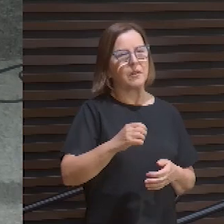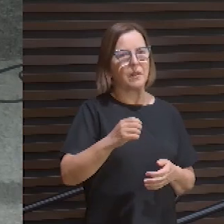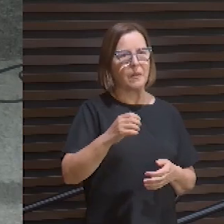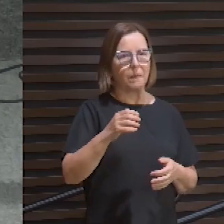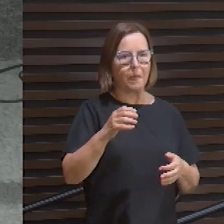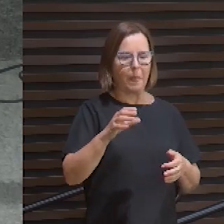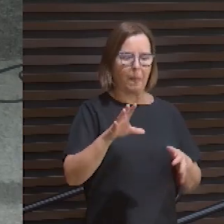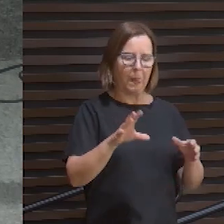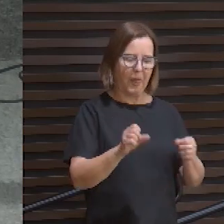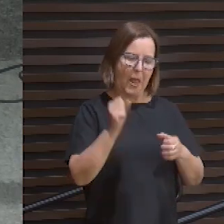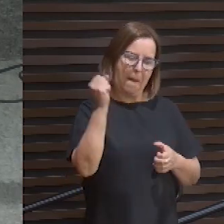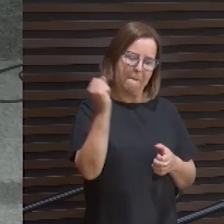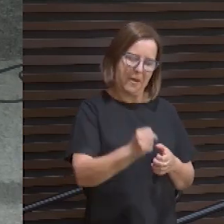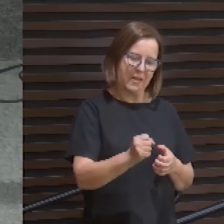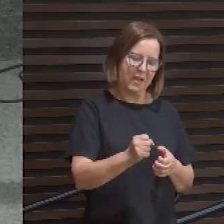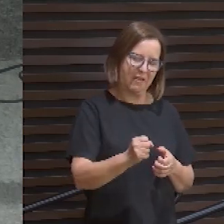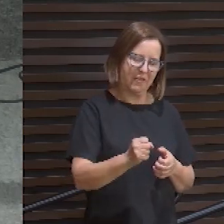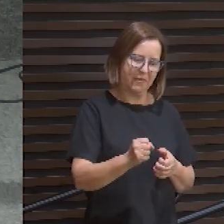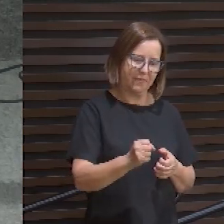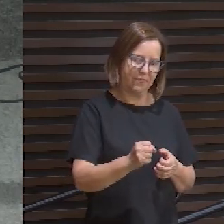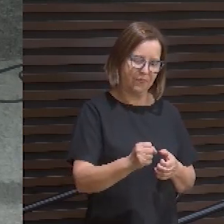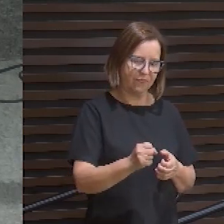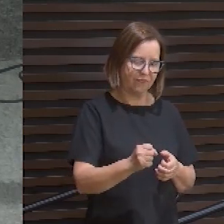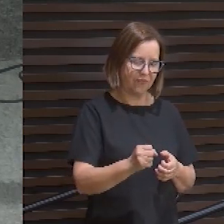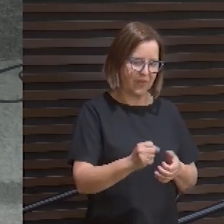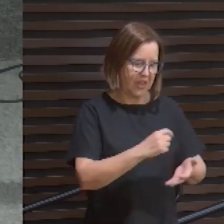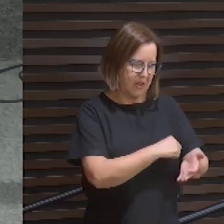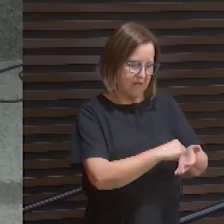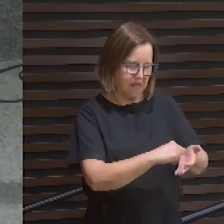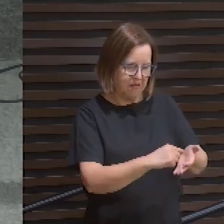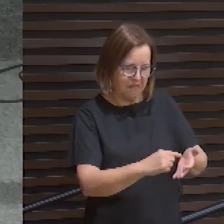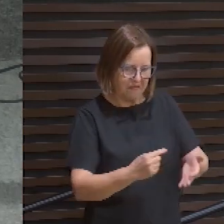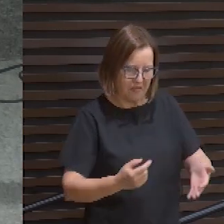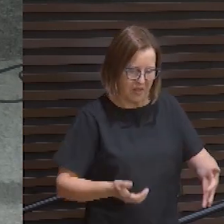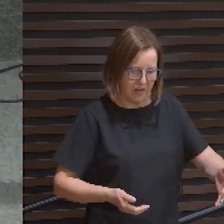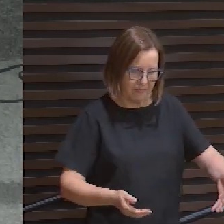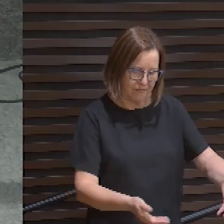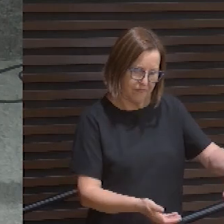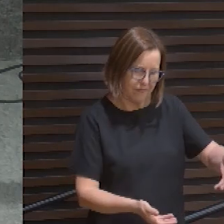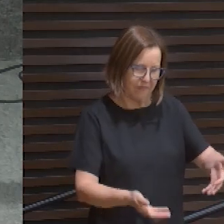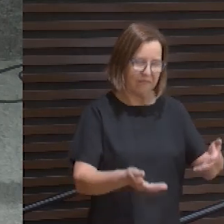pegava o seu sangue, fazia todo um cerimonial,